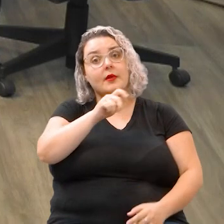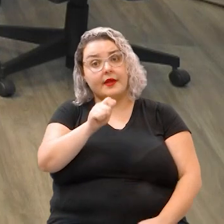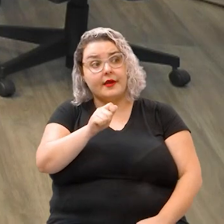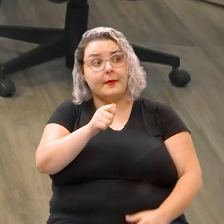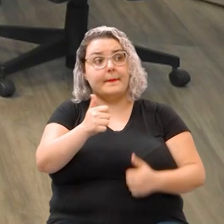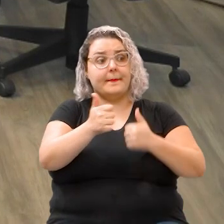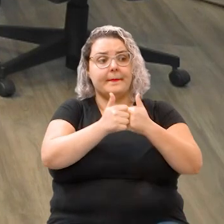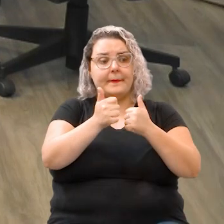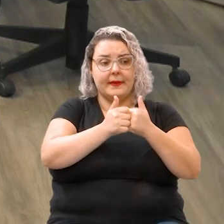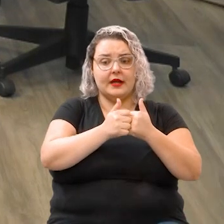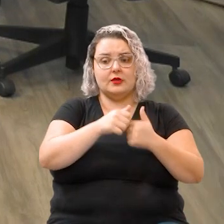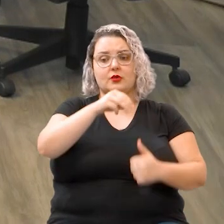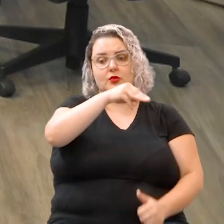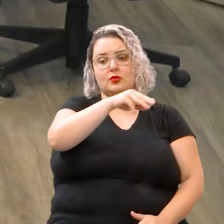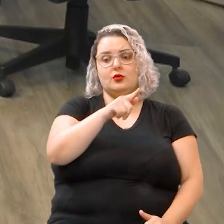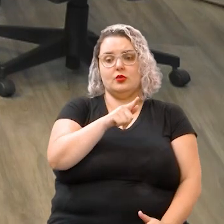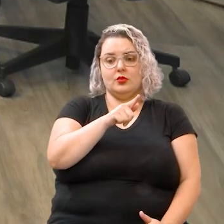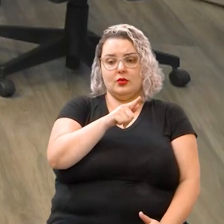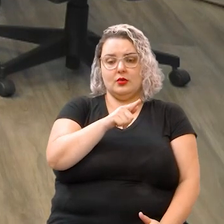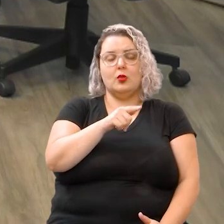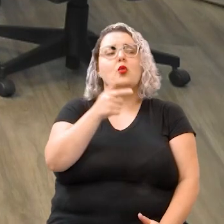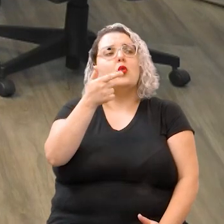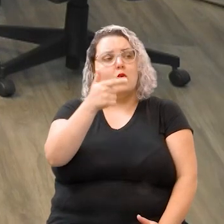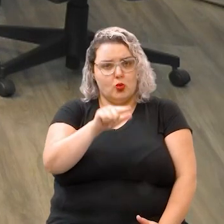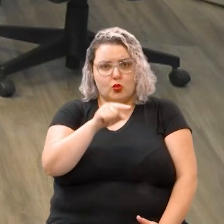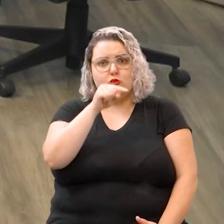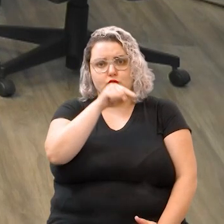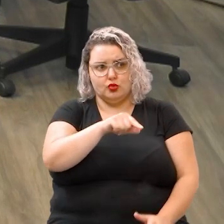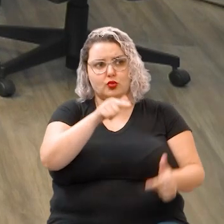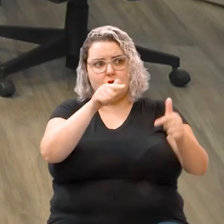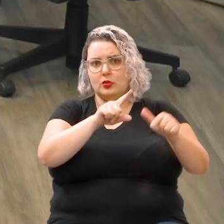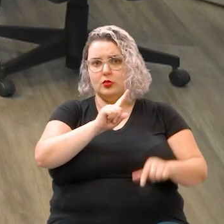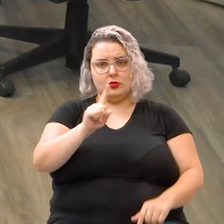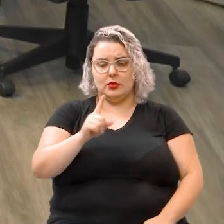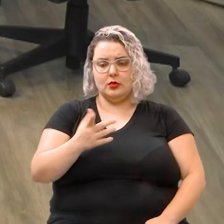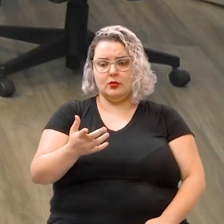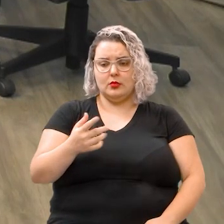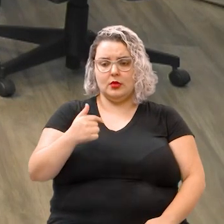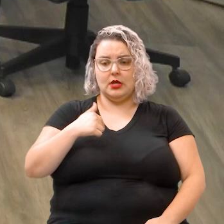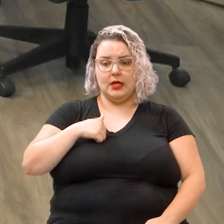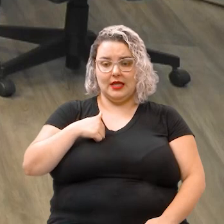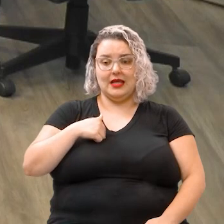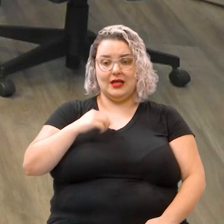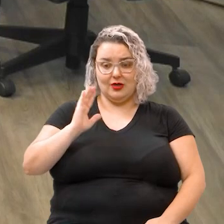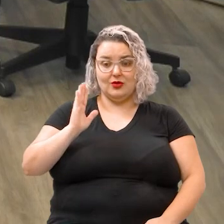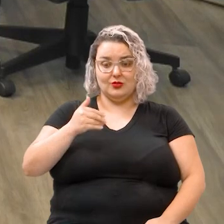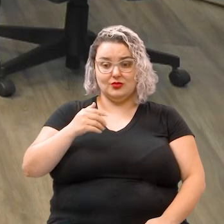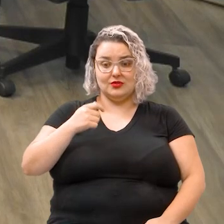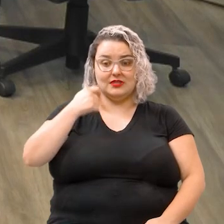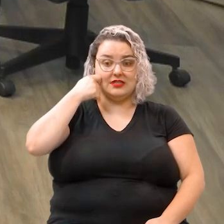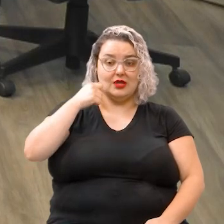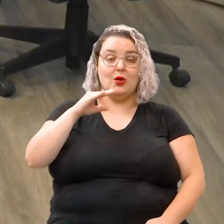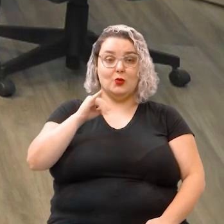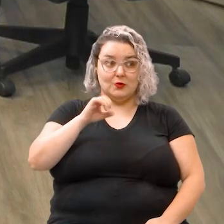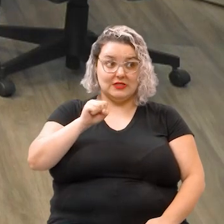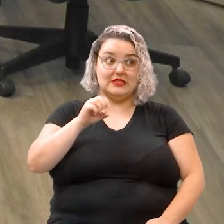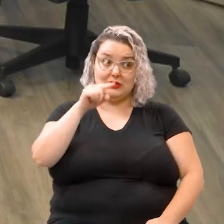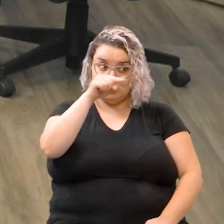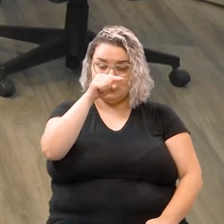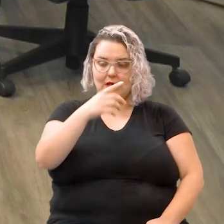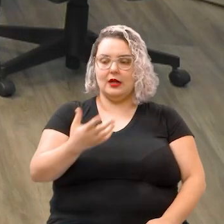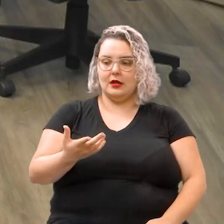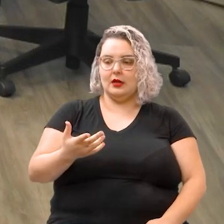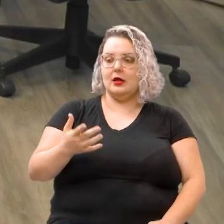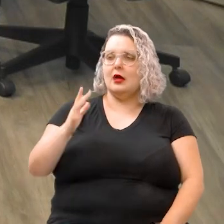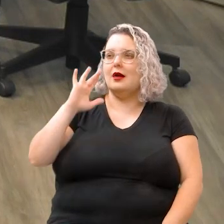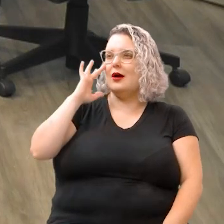ali pertinho do Mário Gatti, ele ainda é naquele local ou não? Eu lembro, porque eu mesma tirei o siso naquele lugar. Daí eu